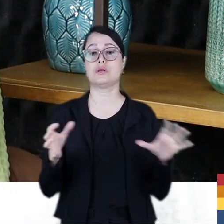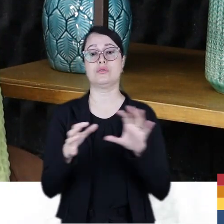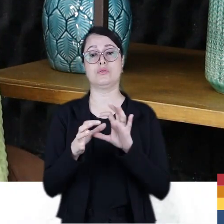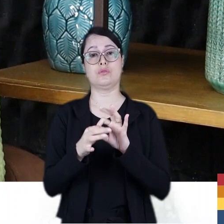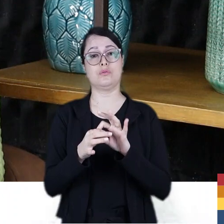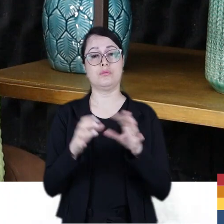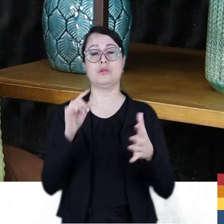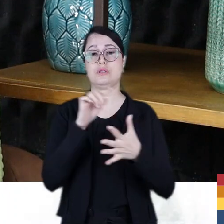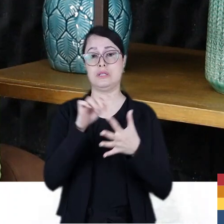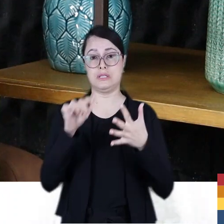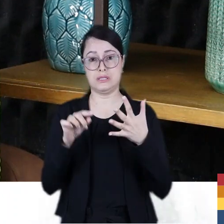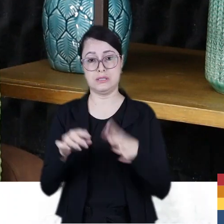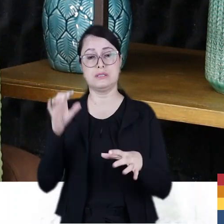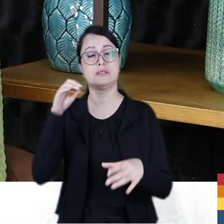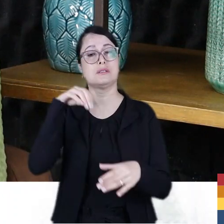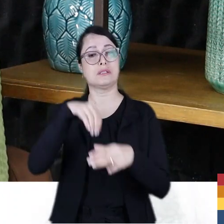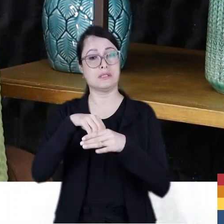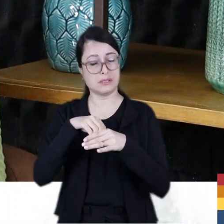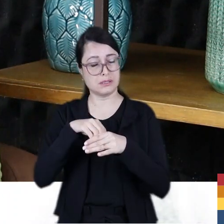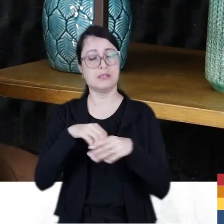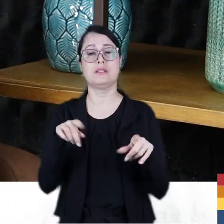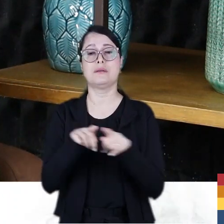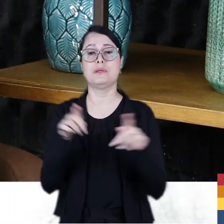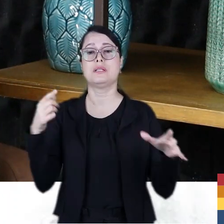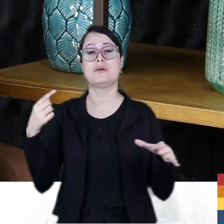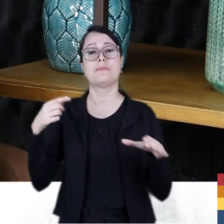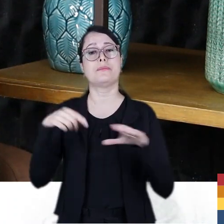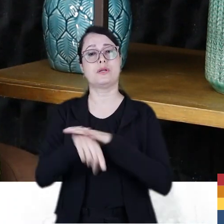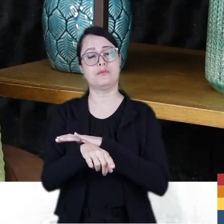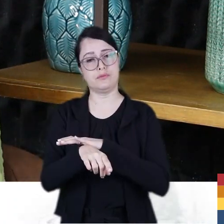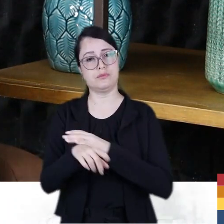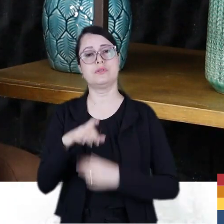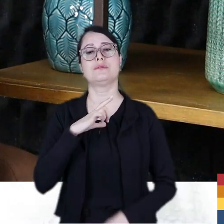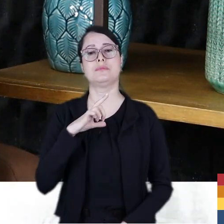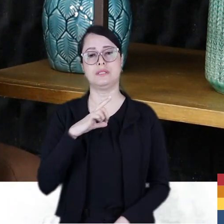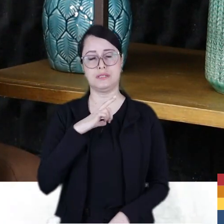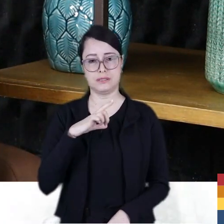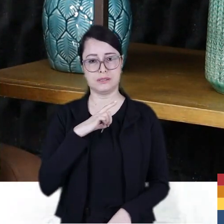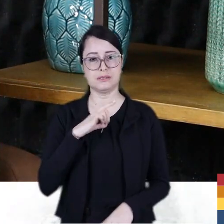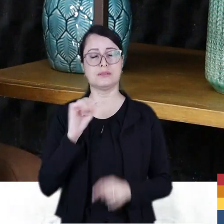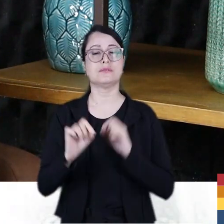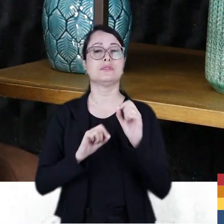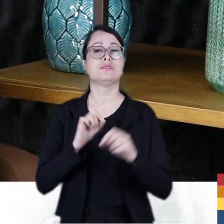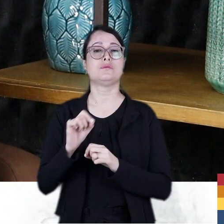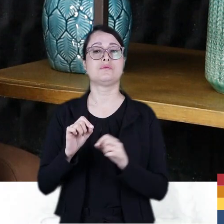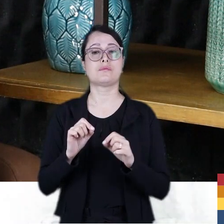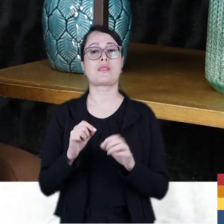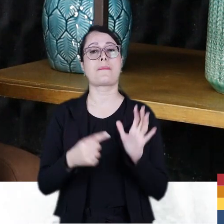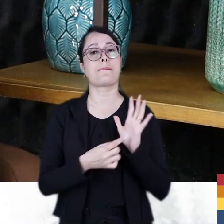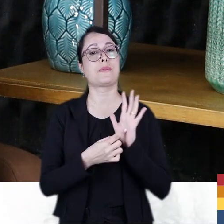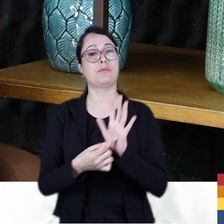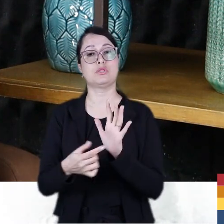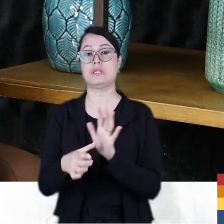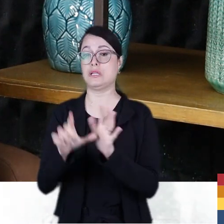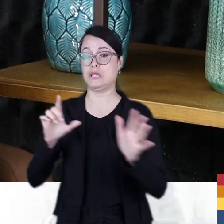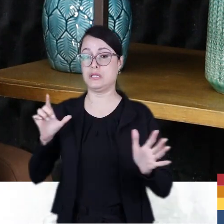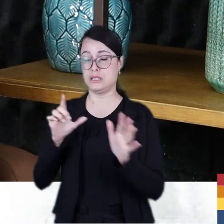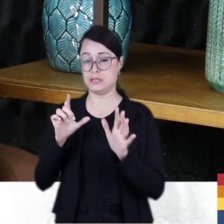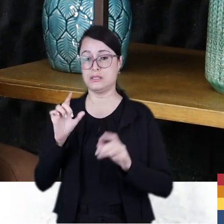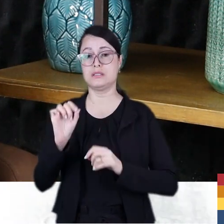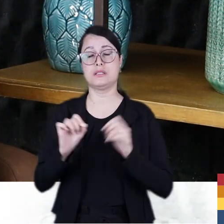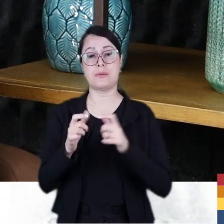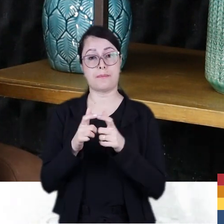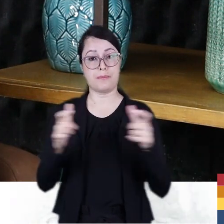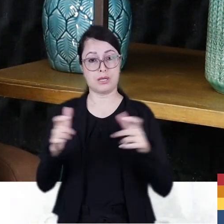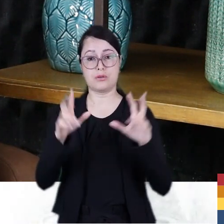formativos integrados, né, um recorte, né, e a gente tem aí um exemplo do itinerário formativo integrado de ciências humanas